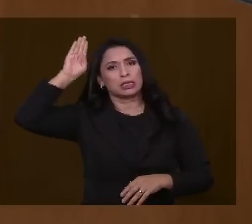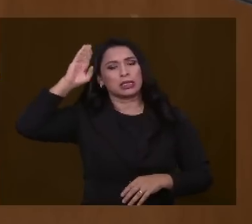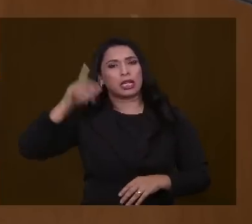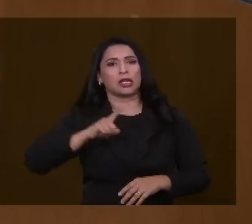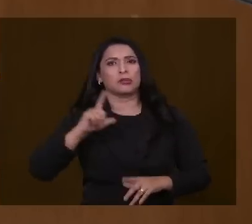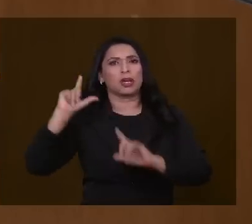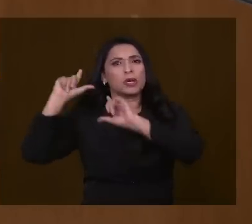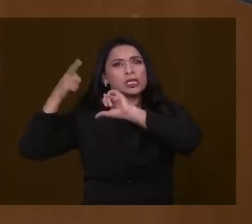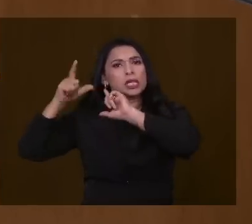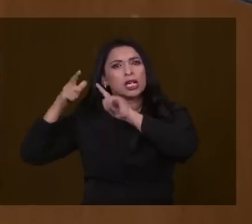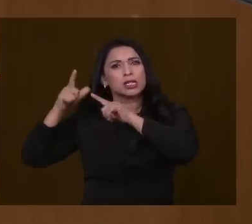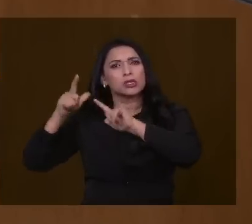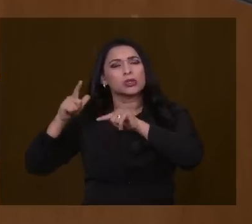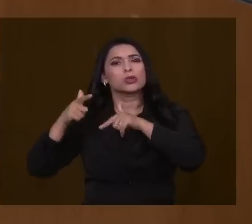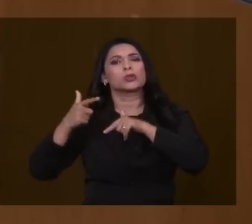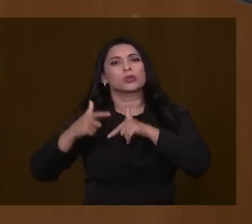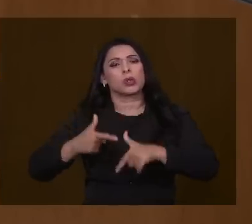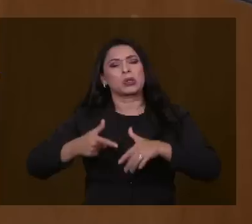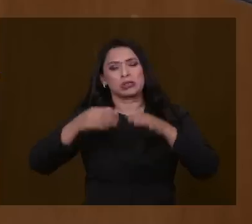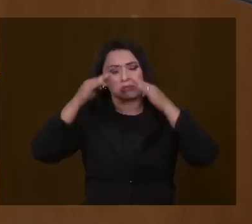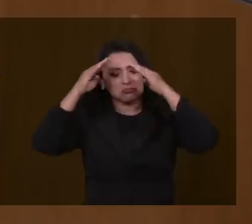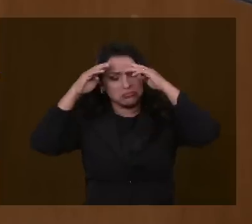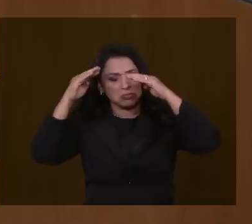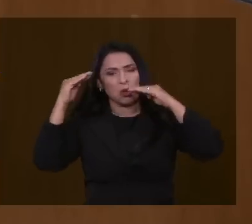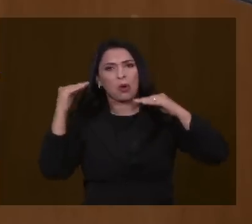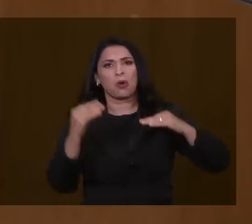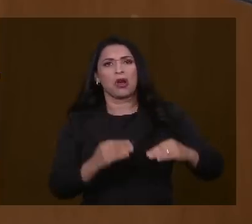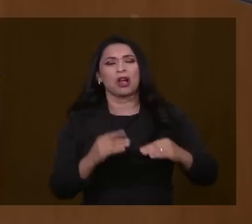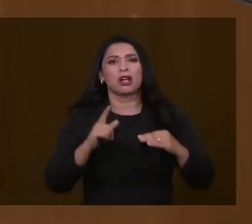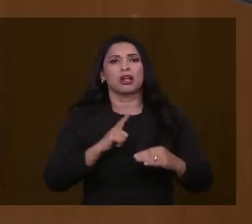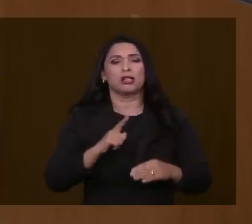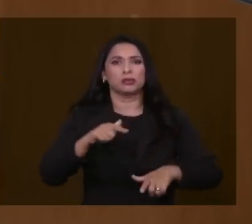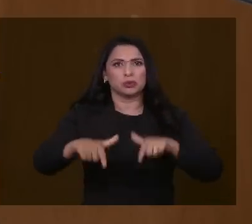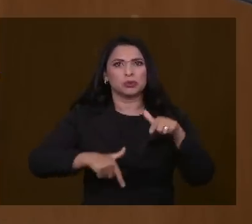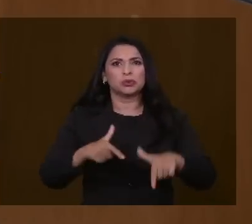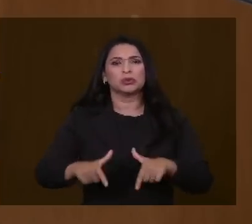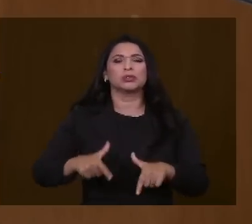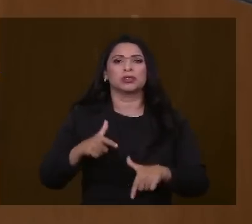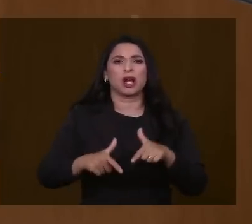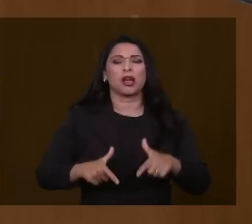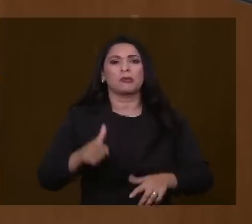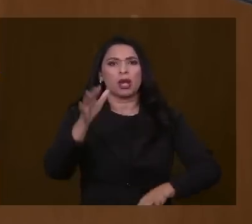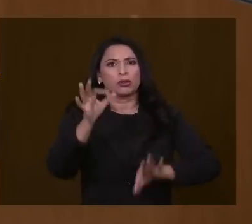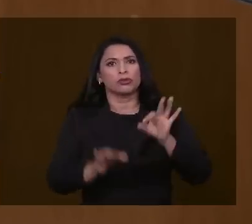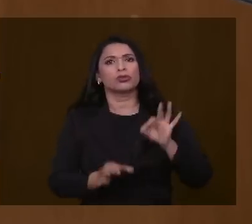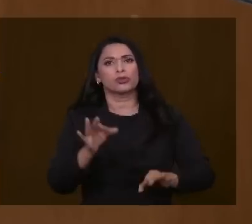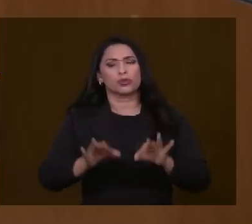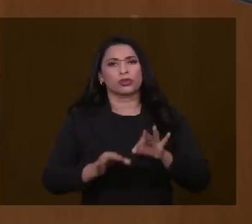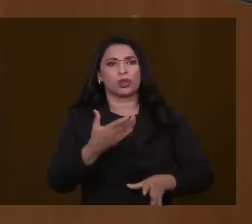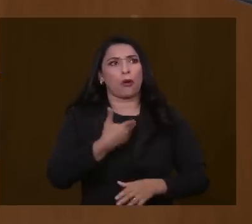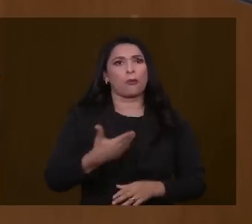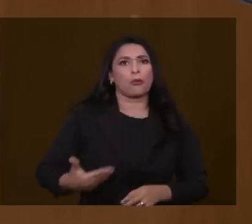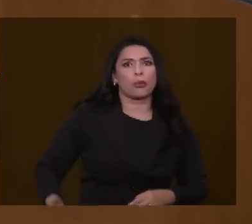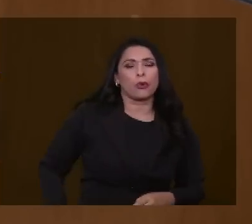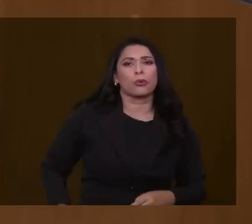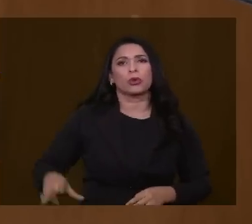tradições da advocacia nacional, teve atuação forense pública e privada, espaço onde se notabilizou